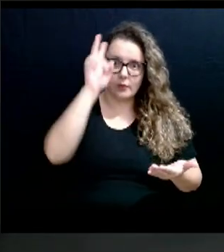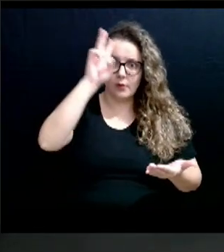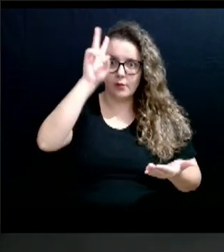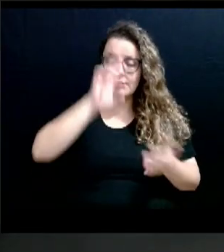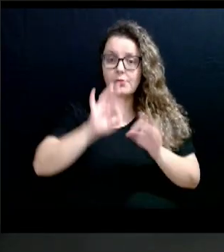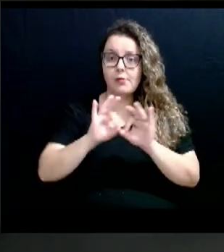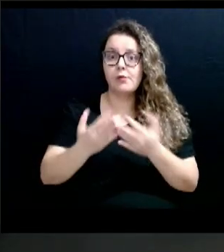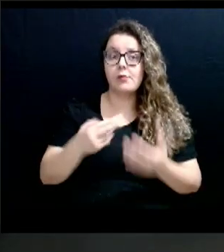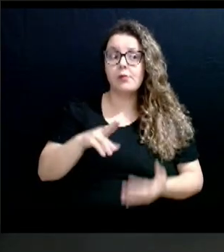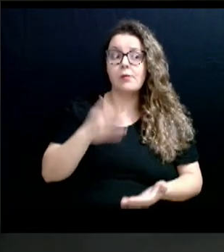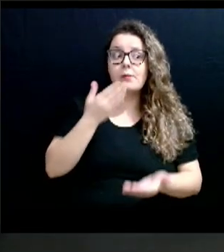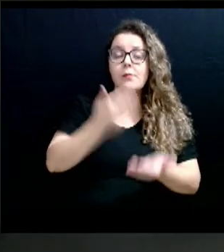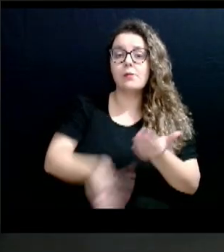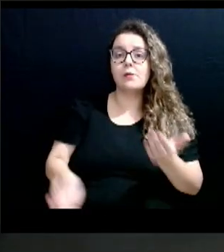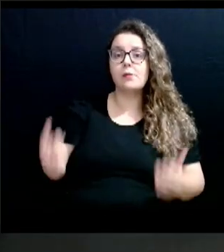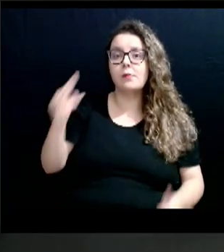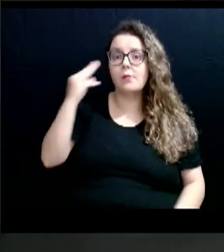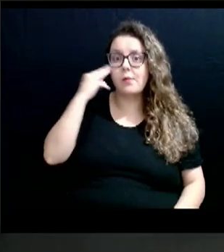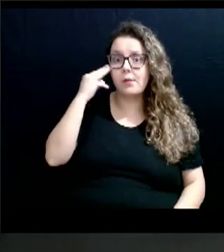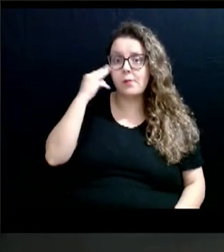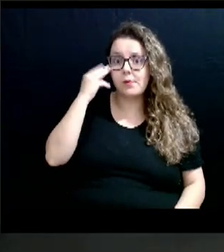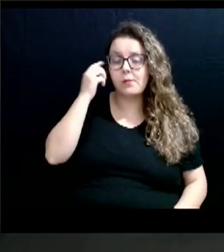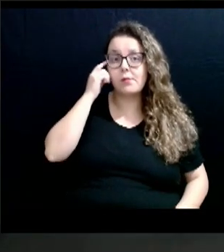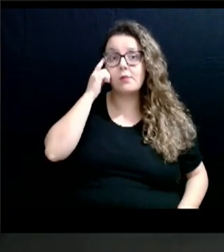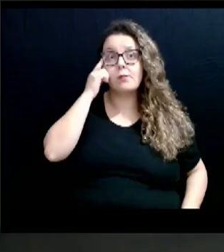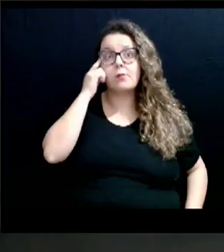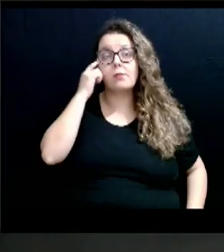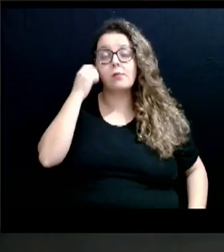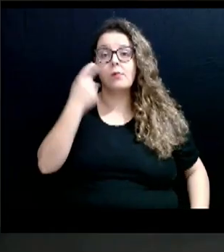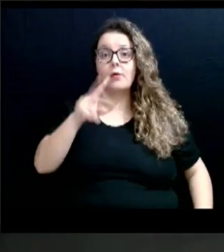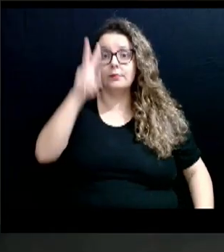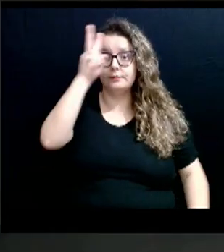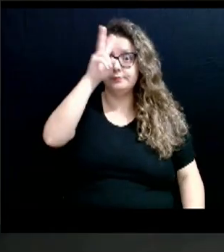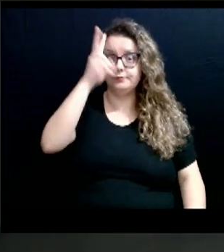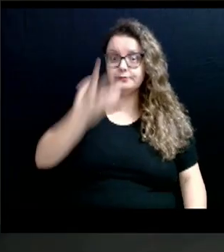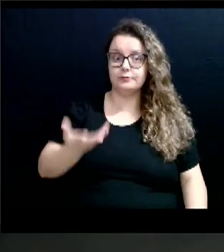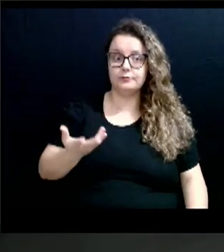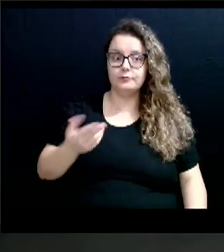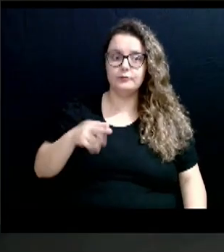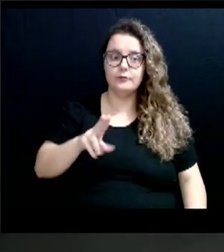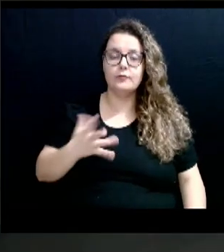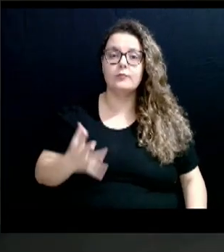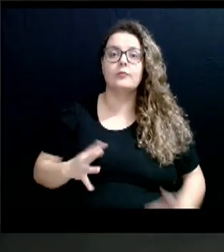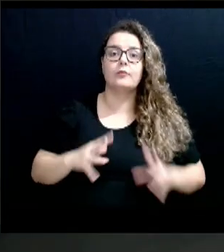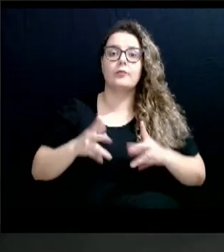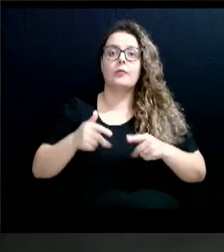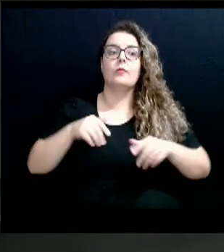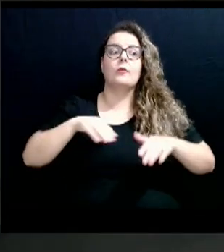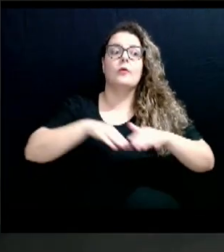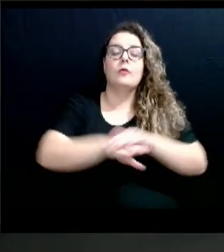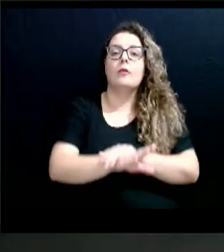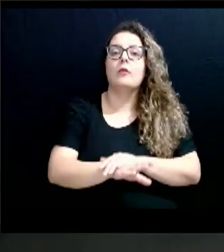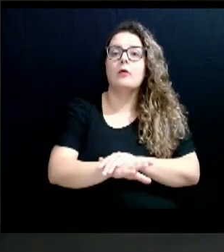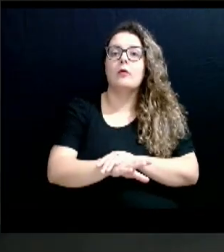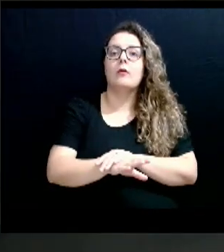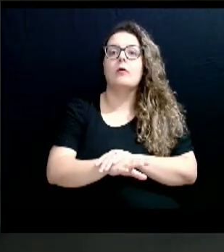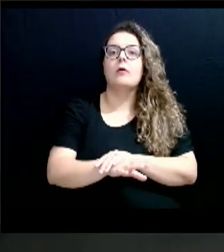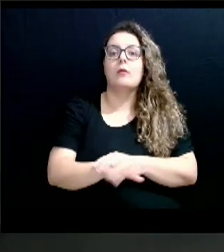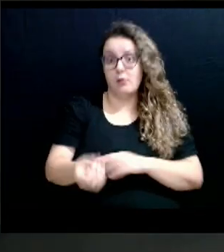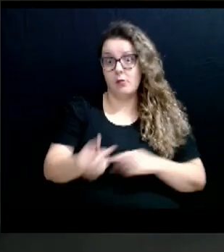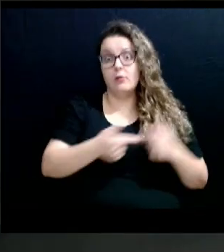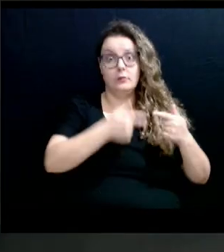perdendo as memórias, né, da sua história? Ou então você guarda tudo aí, principalmente a nova geração, né? Guarda tudo